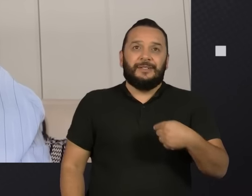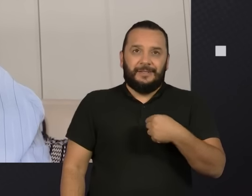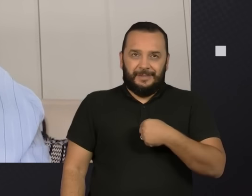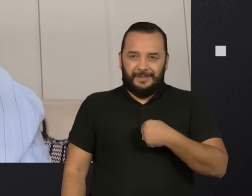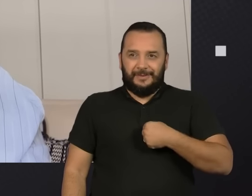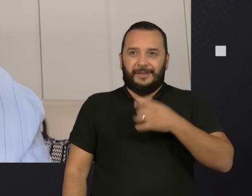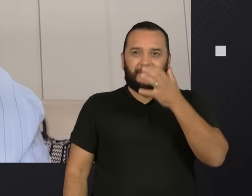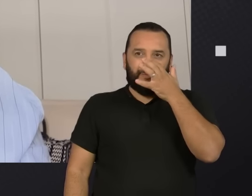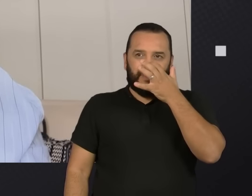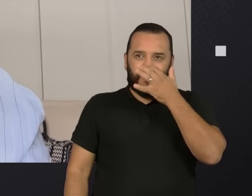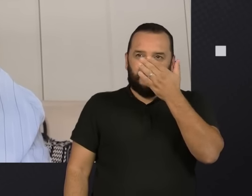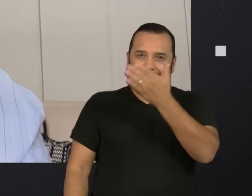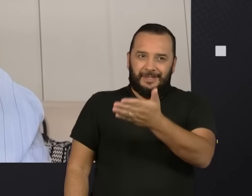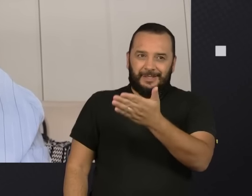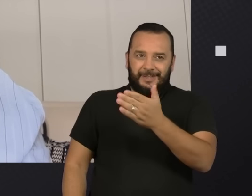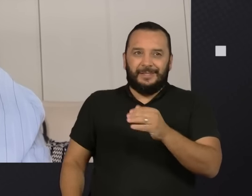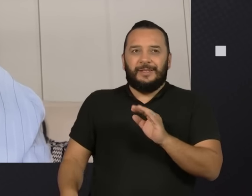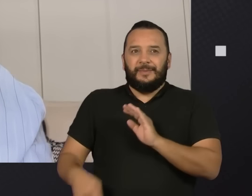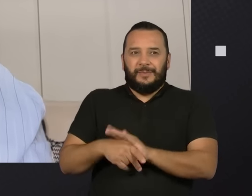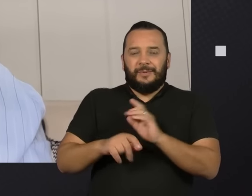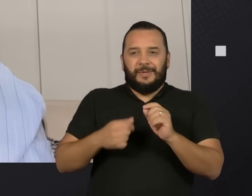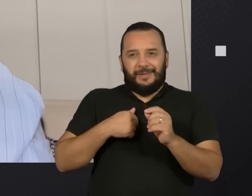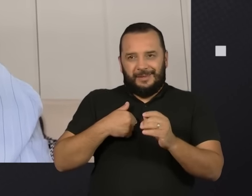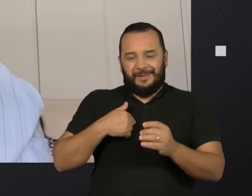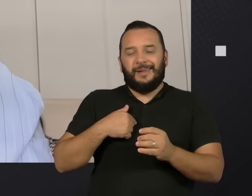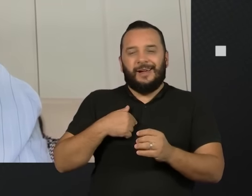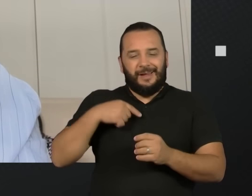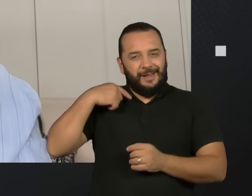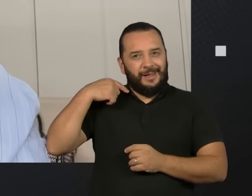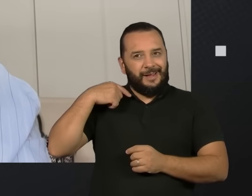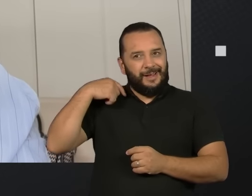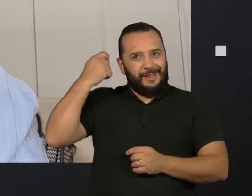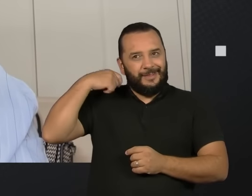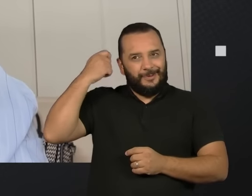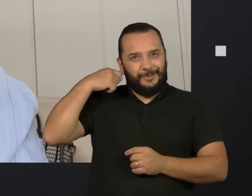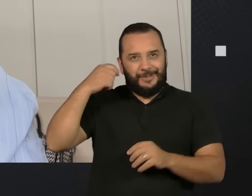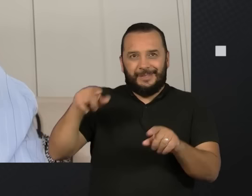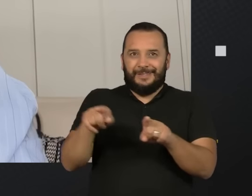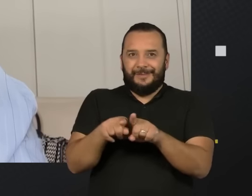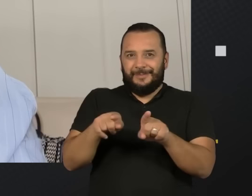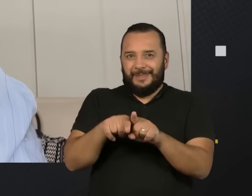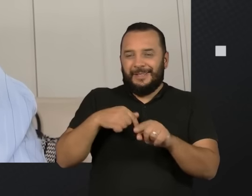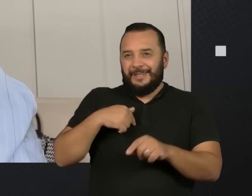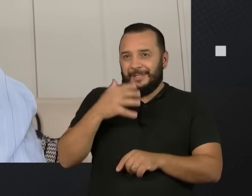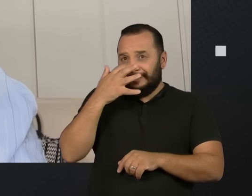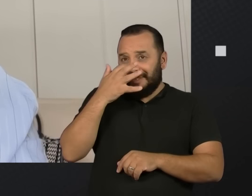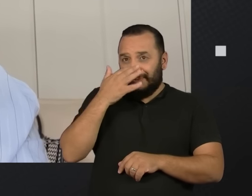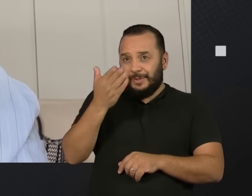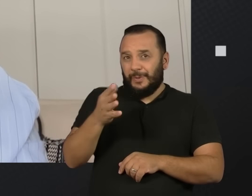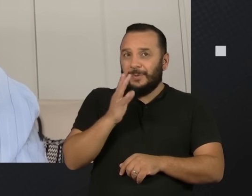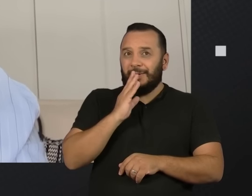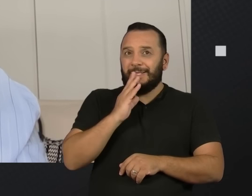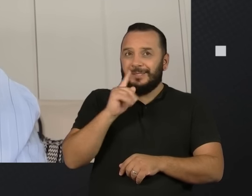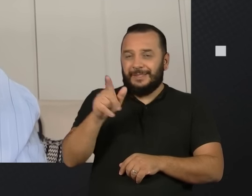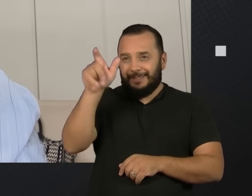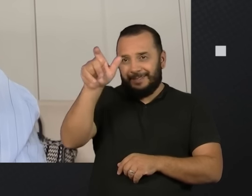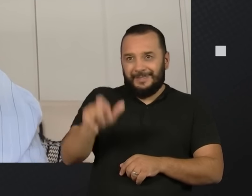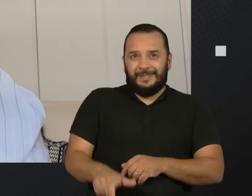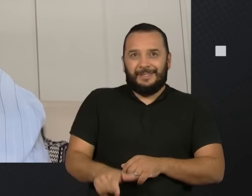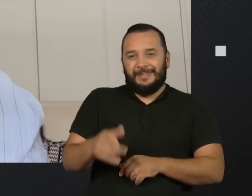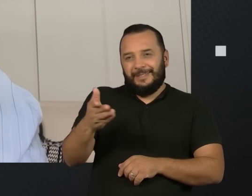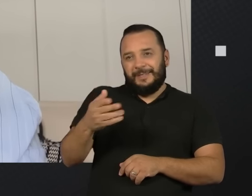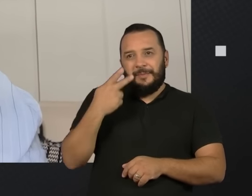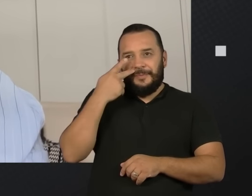grande admirador do trabalho dele como ator, passei a ser mais admirador ainda depois que eu conheci o ser humano que ele é, o